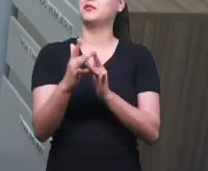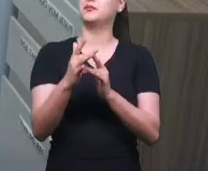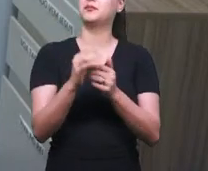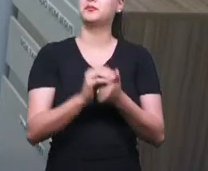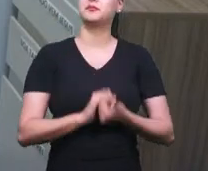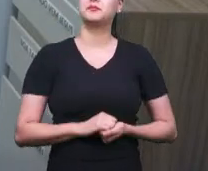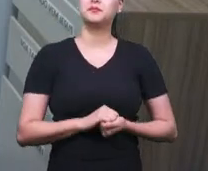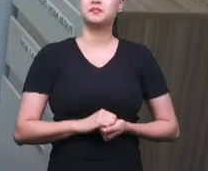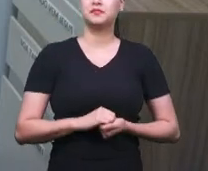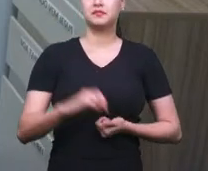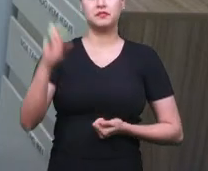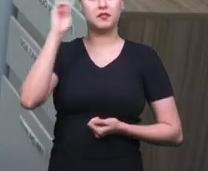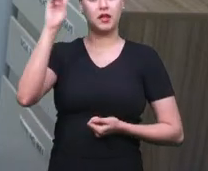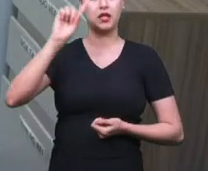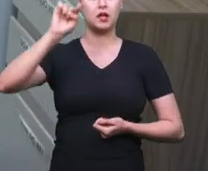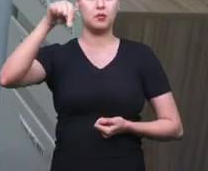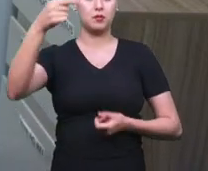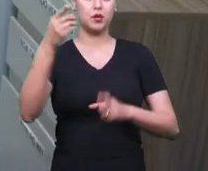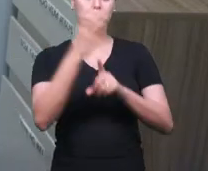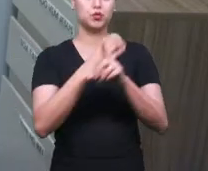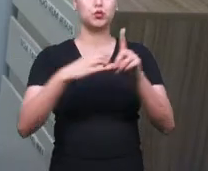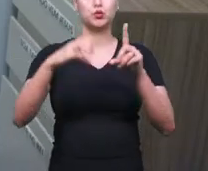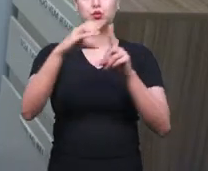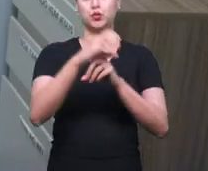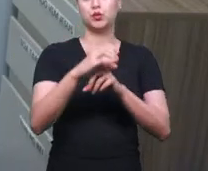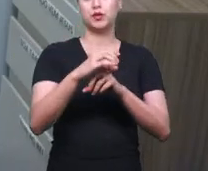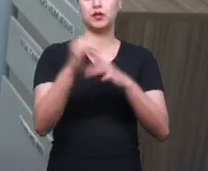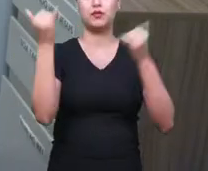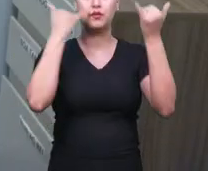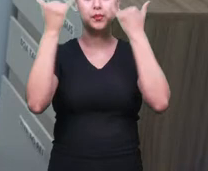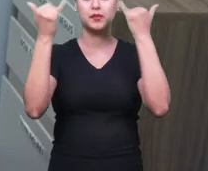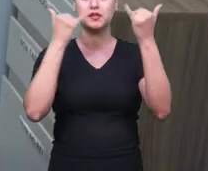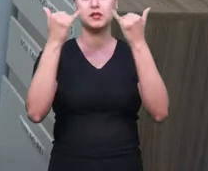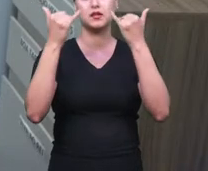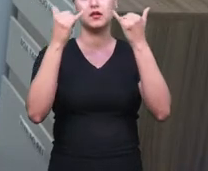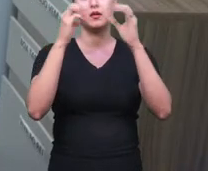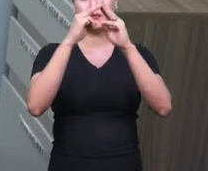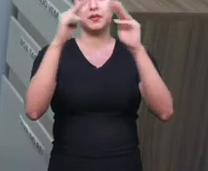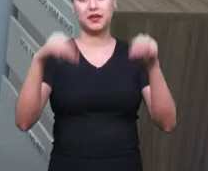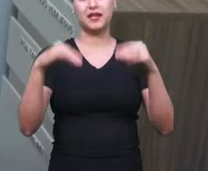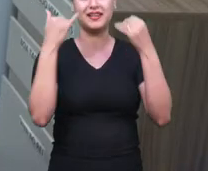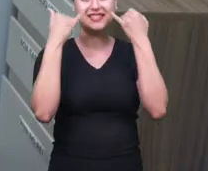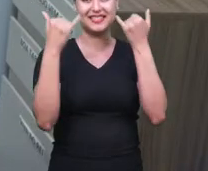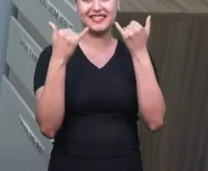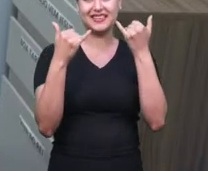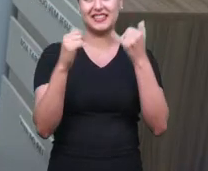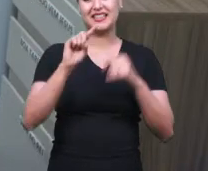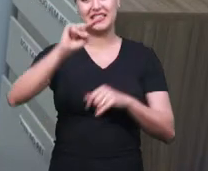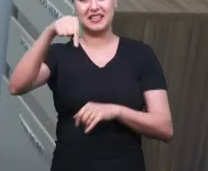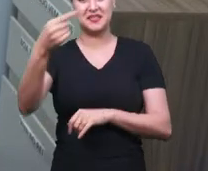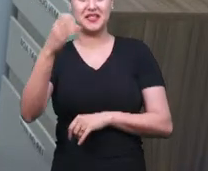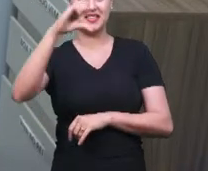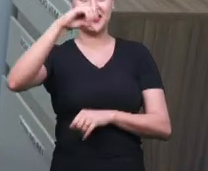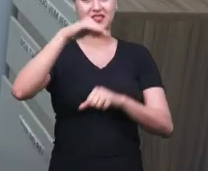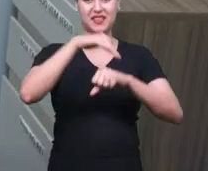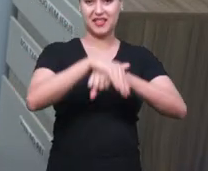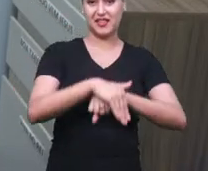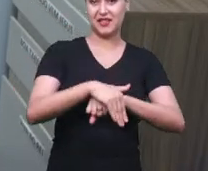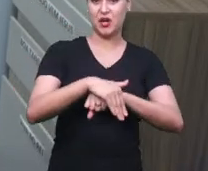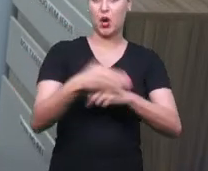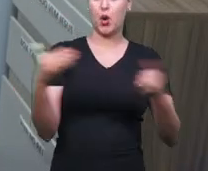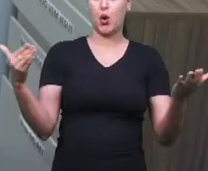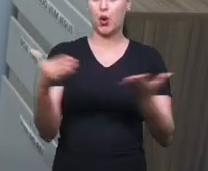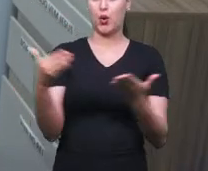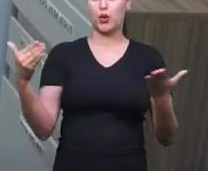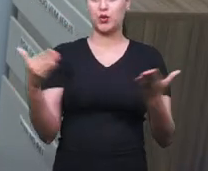que após o culto nós teremos mais uma edição do Manaim News e depois, 21 horas, horário de Brasília, nós teremos hoje, quarta-feira,